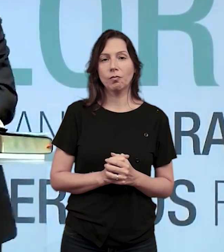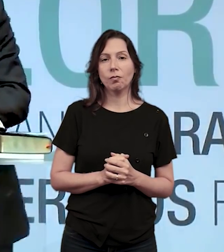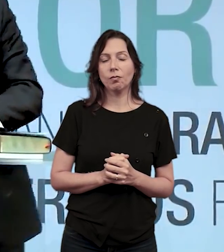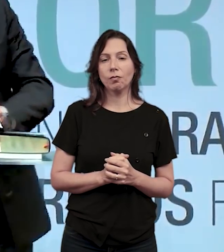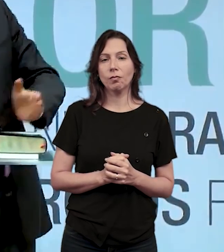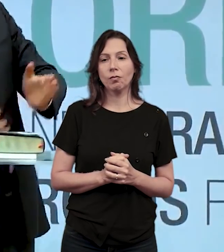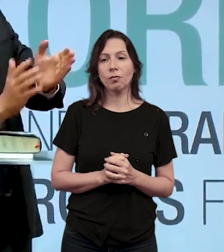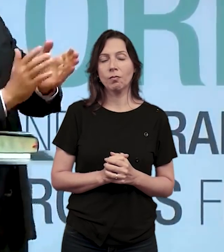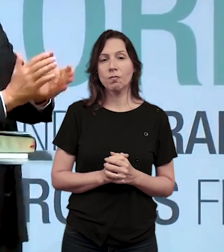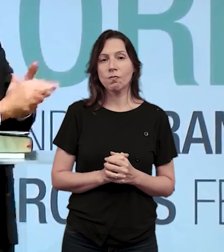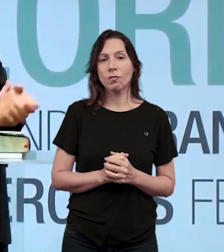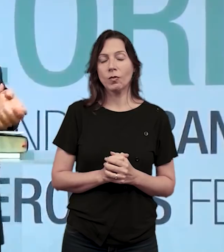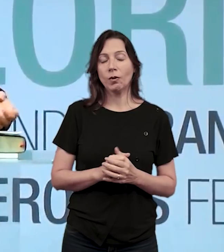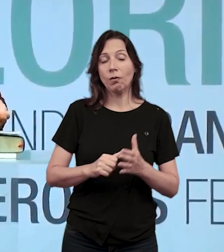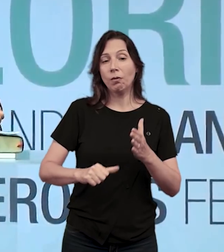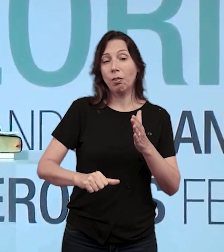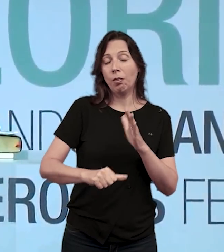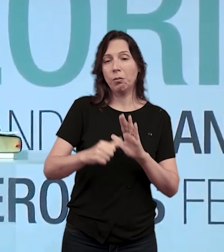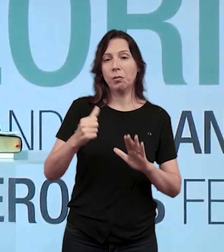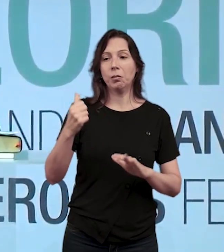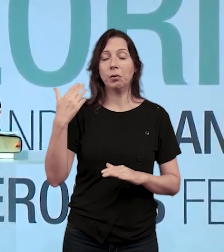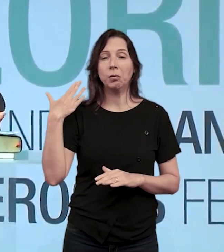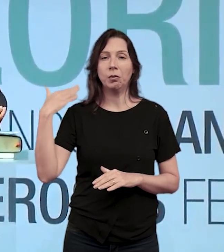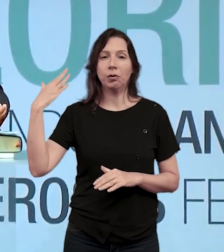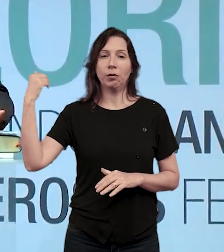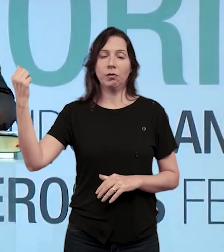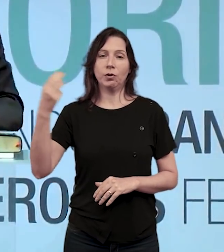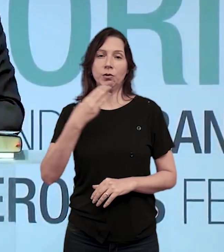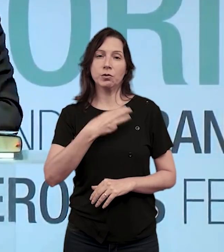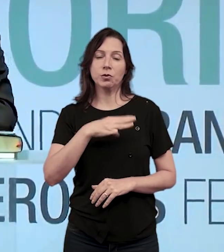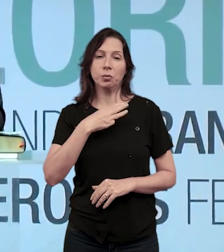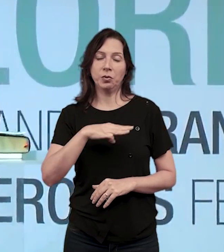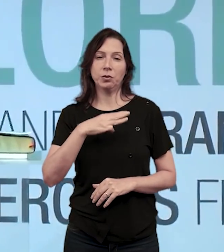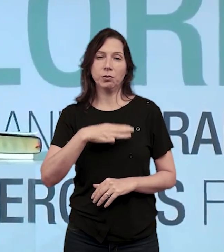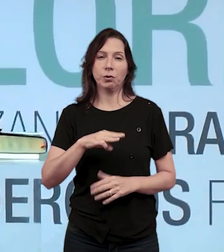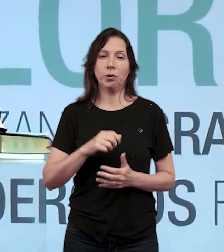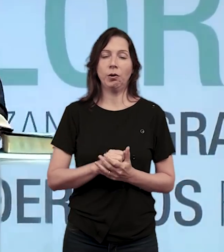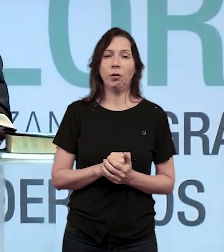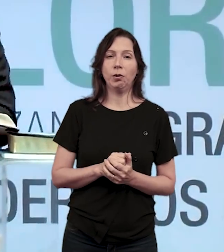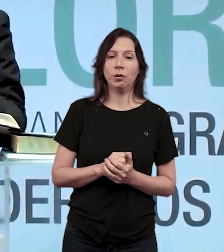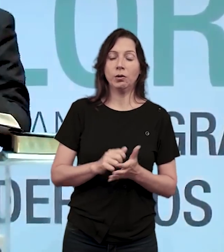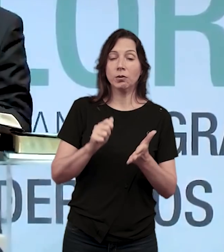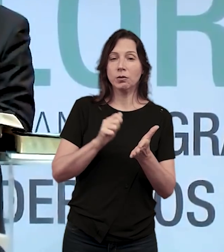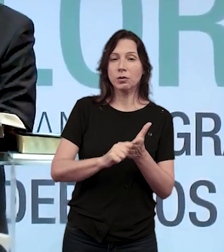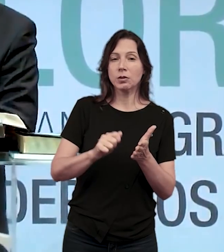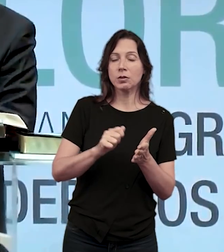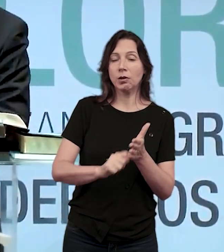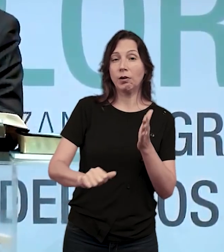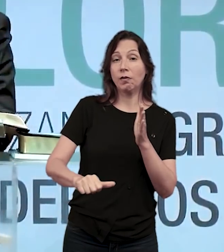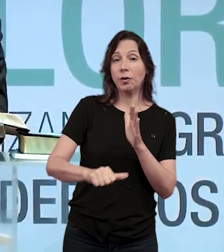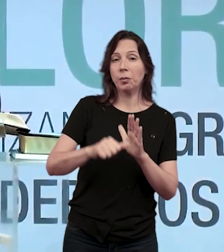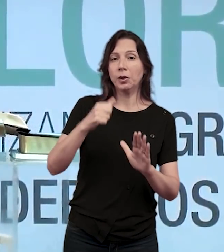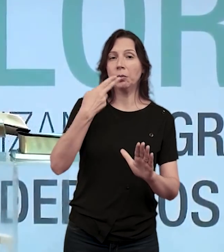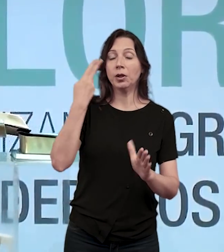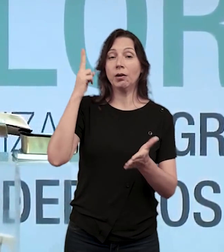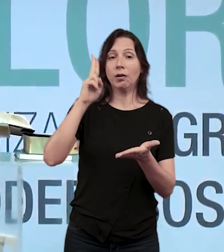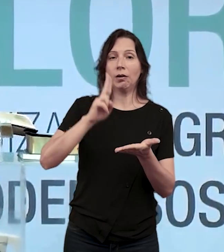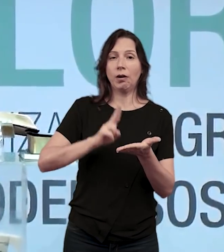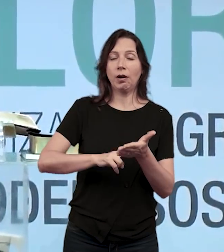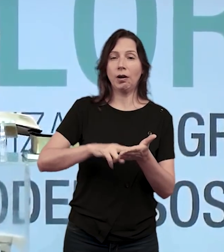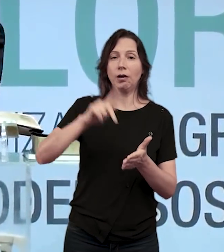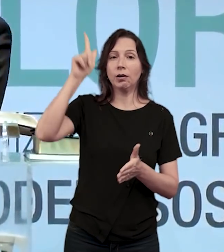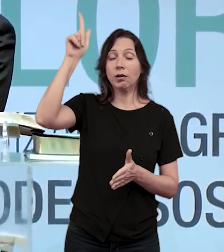Logo que ele retorna da primeira viagem missionária, na região da Galácia, e escreve a sua primeira carta